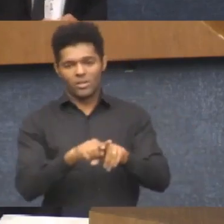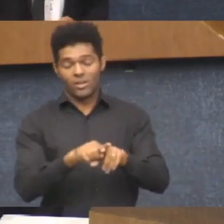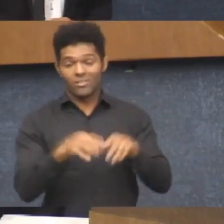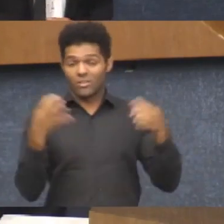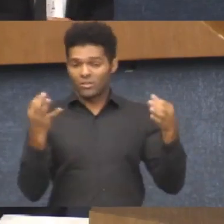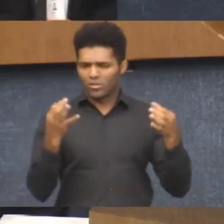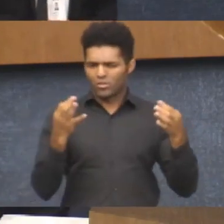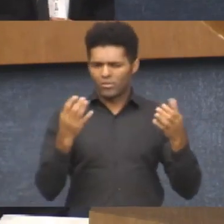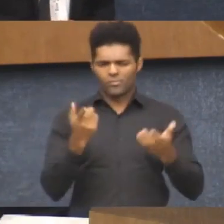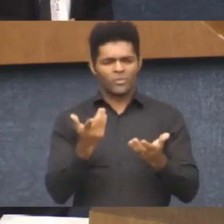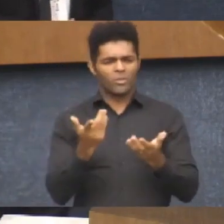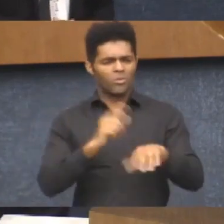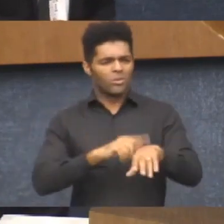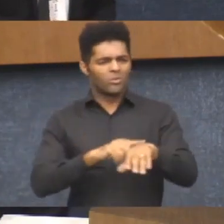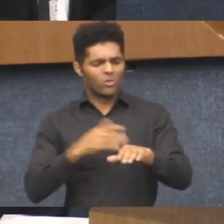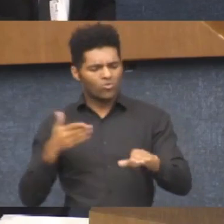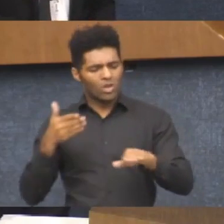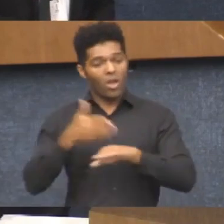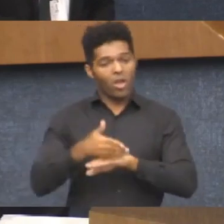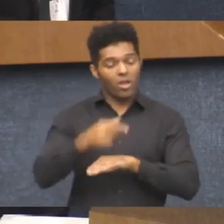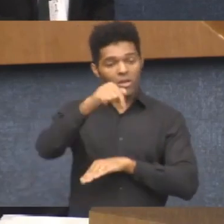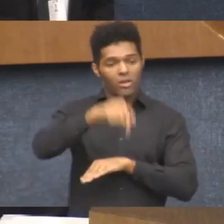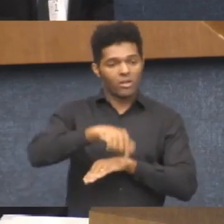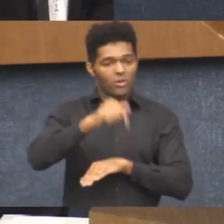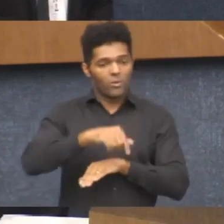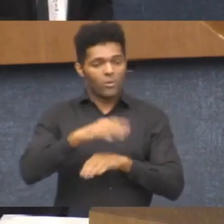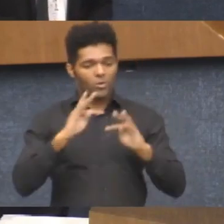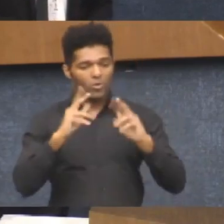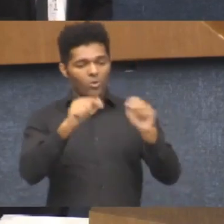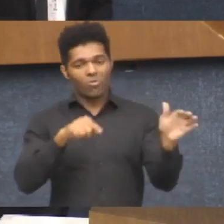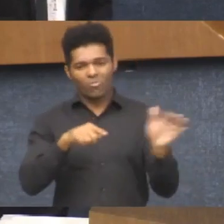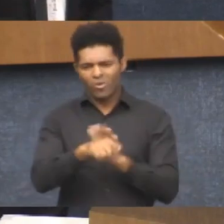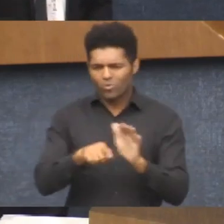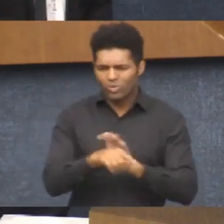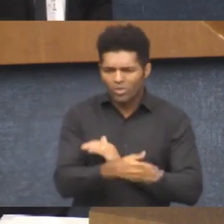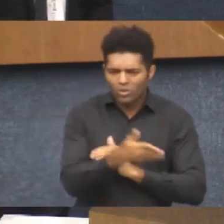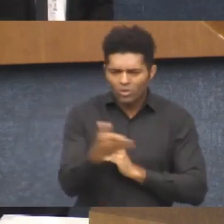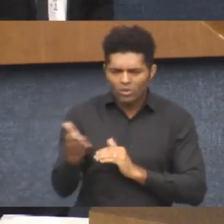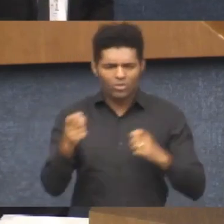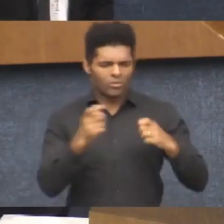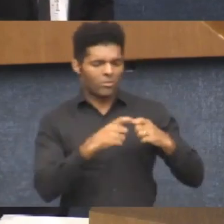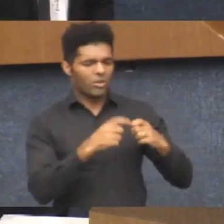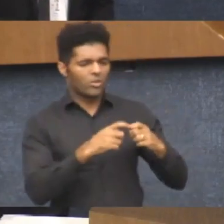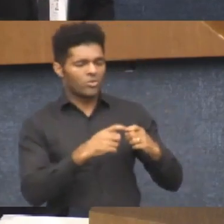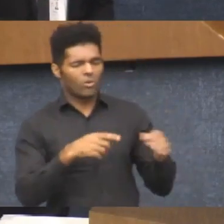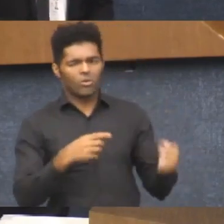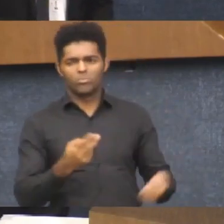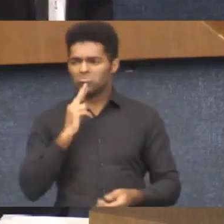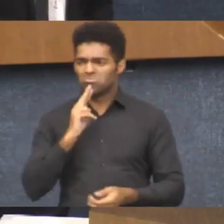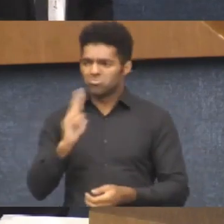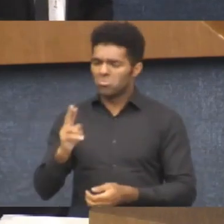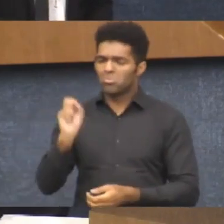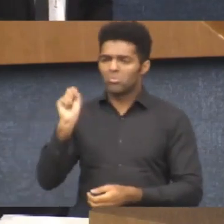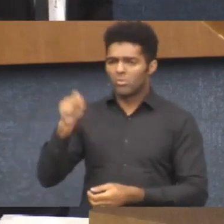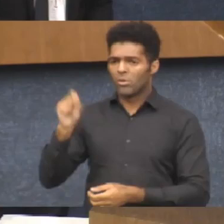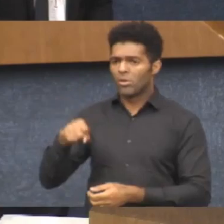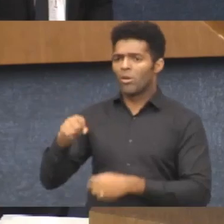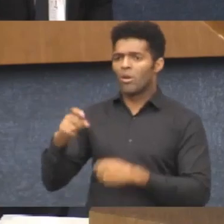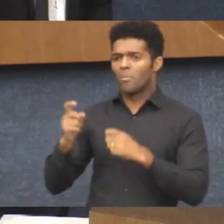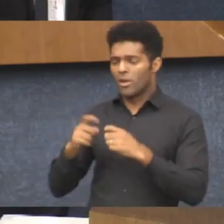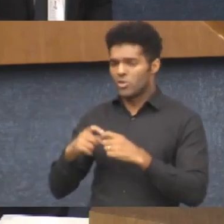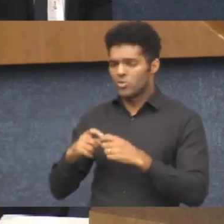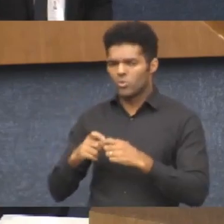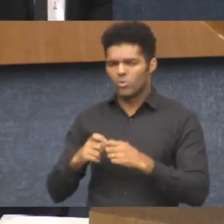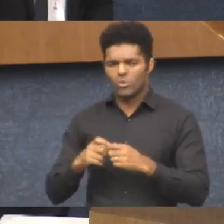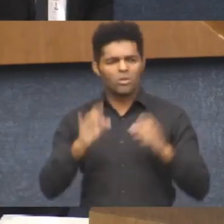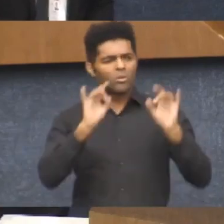eu cheguei aqui, todo mundo pergunta, ah, o senhor é médico? Sim, sou médico. Qual que é a sua especialidade?